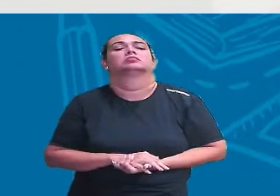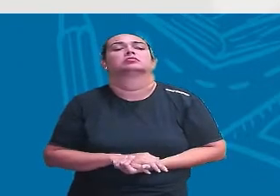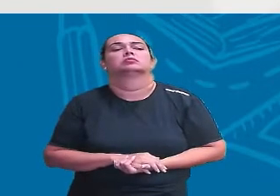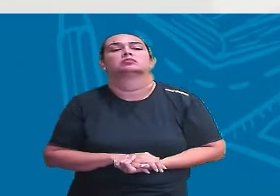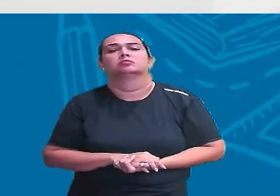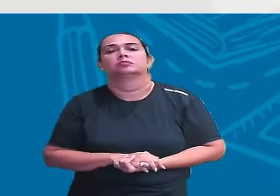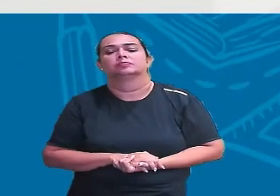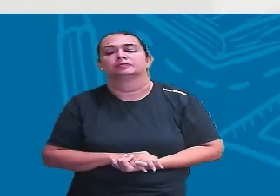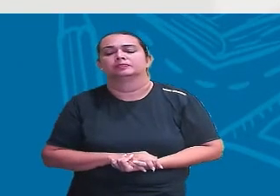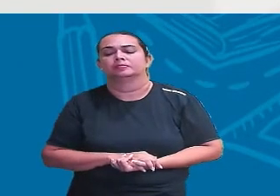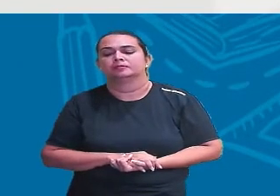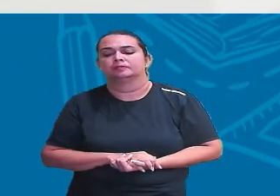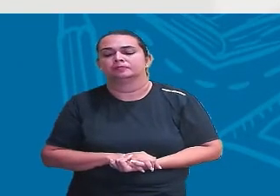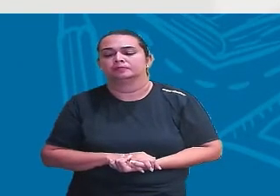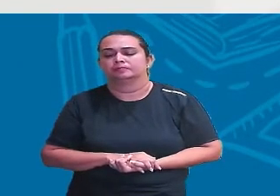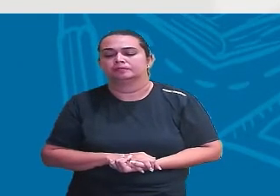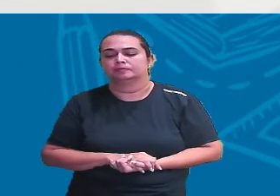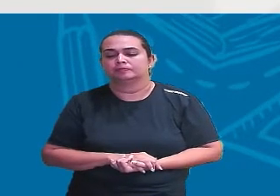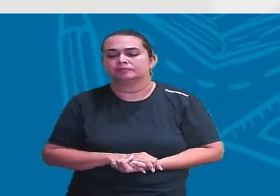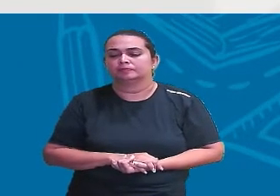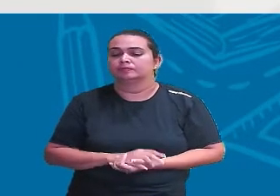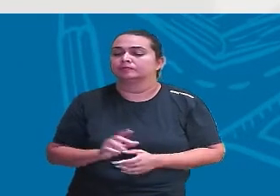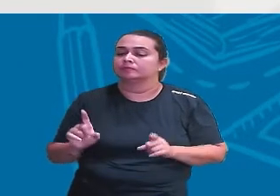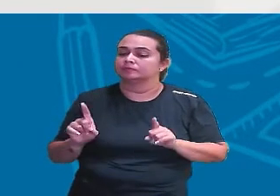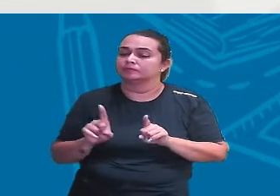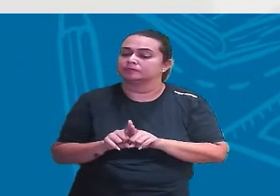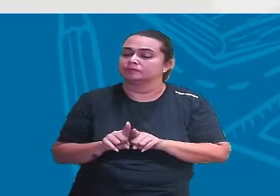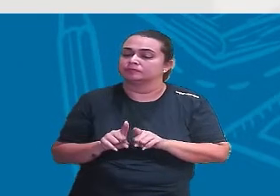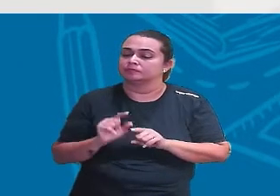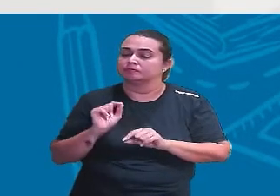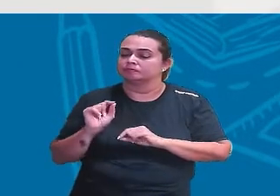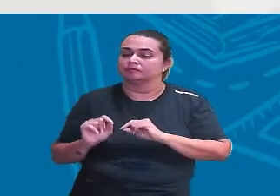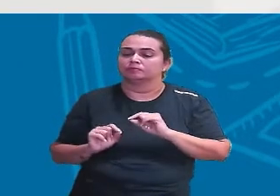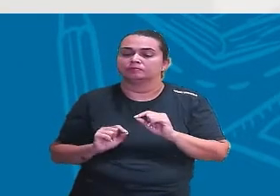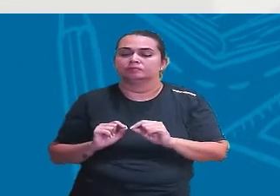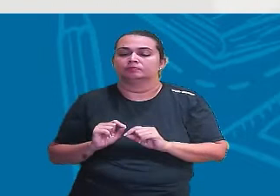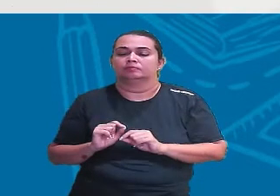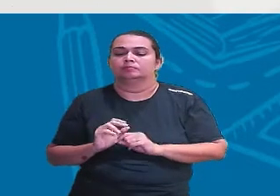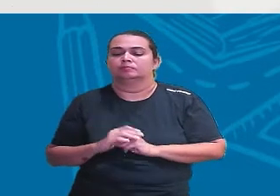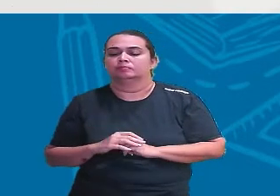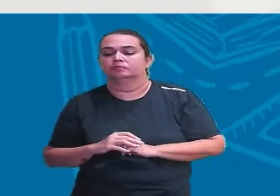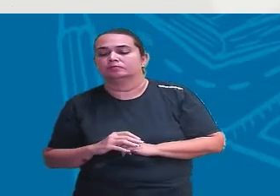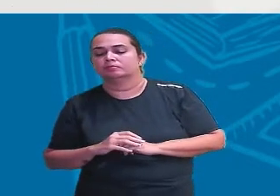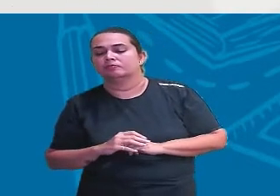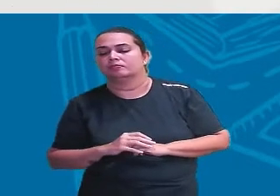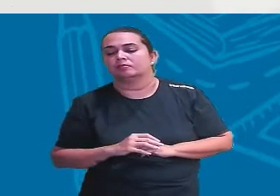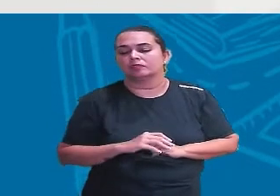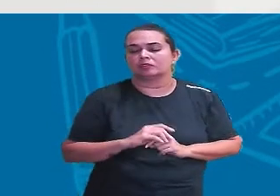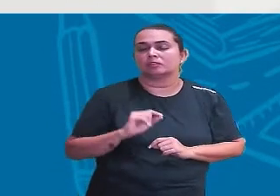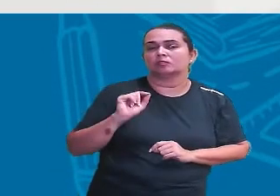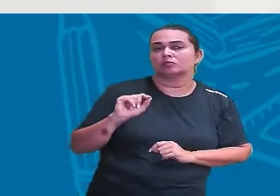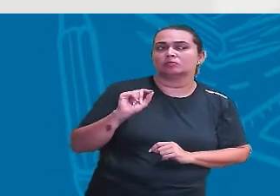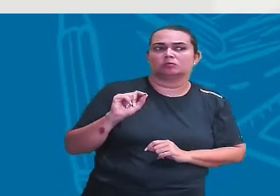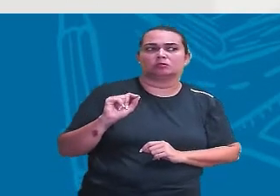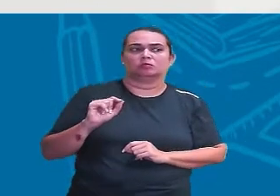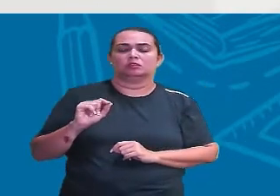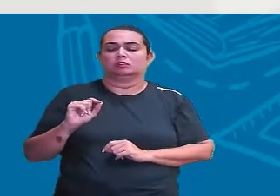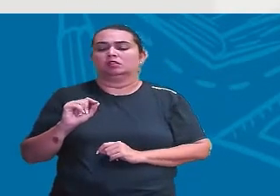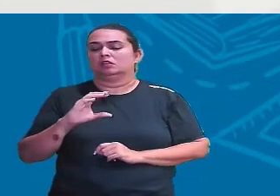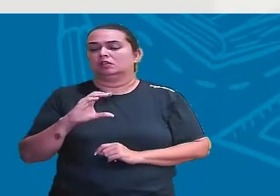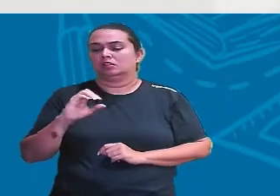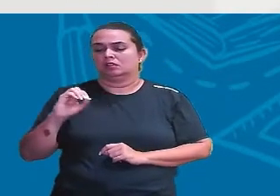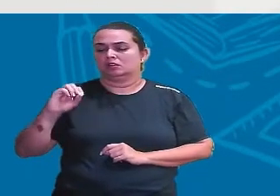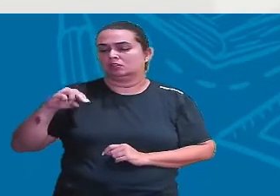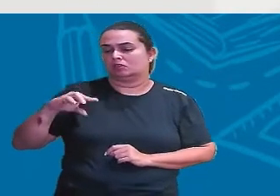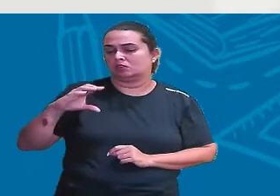pouco sobre esse uso. Temos também o que mostra o quê? Concessão. Então, quais são os que mostram concessão? A